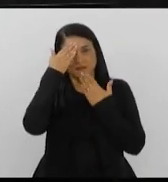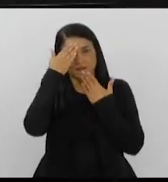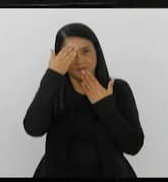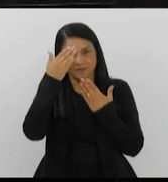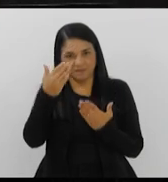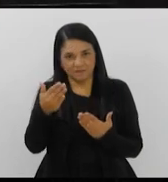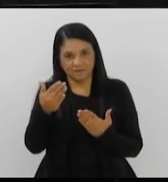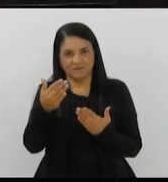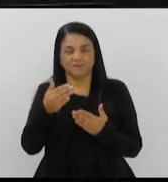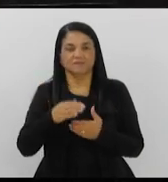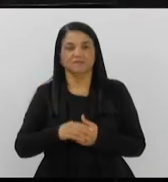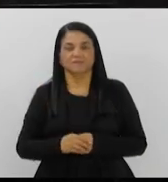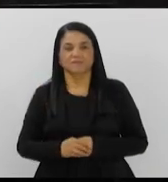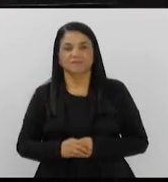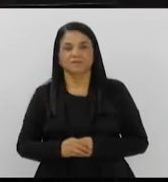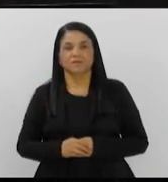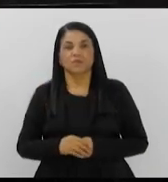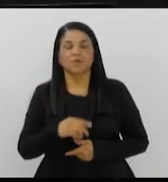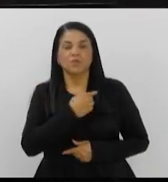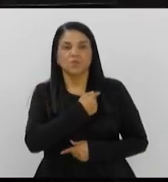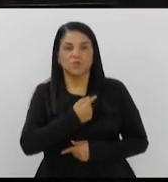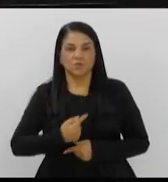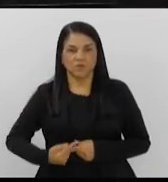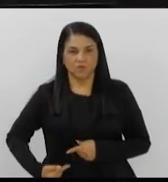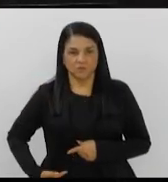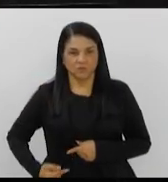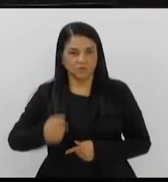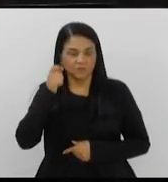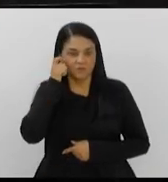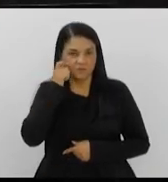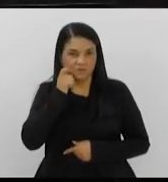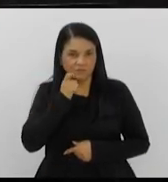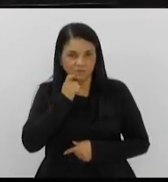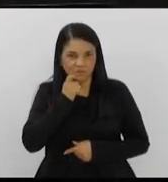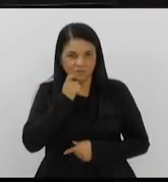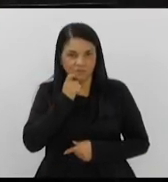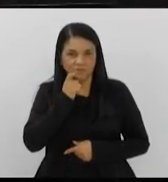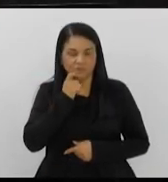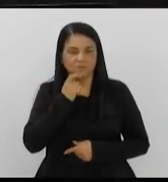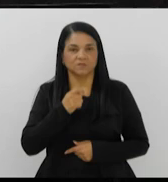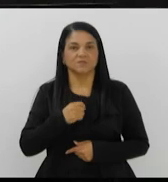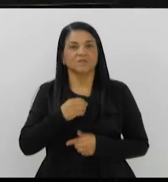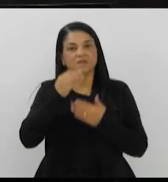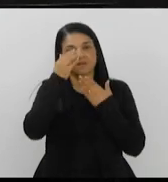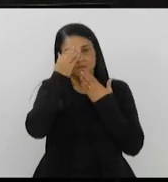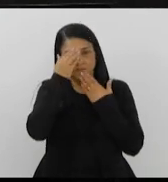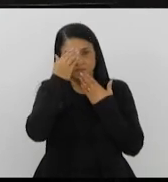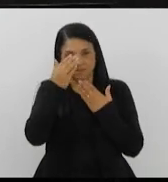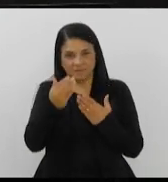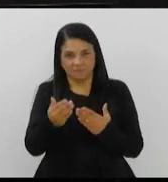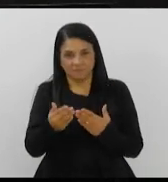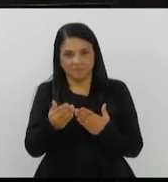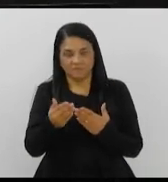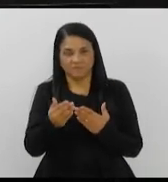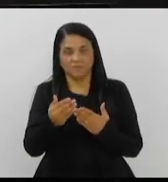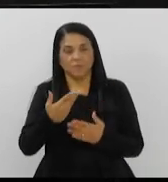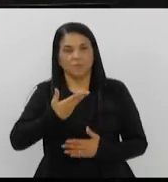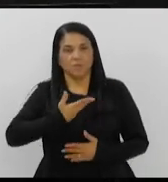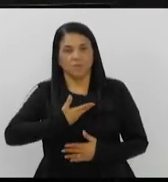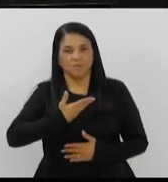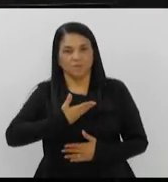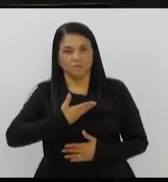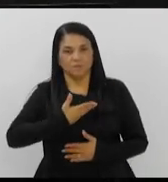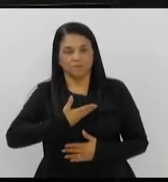agradecendo o governador Cláudio Castro, agradecendo o meu colega